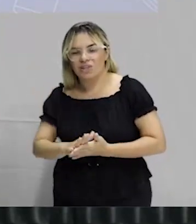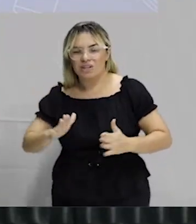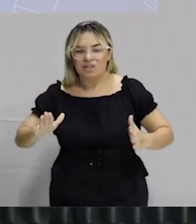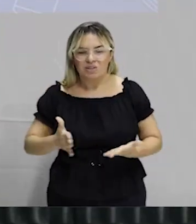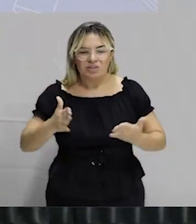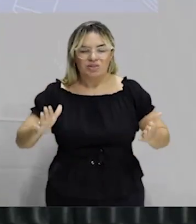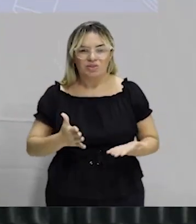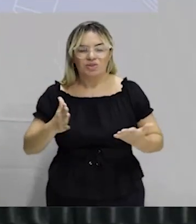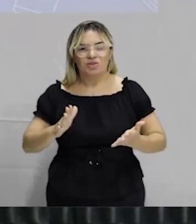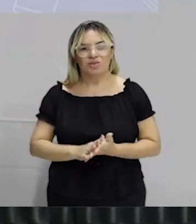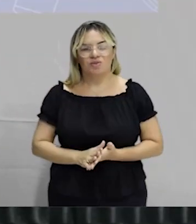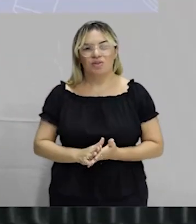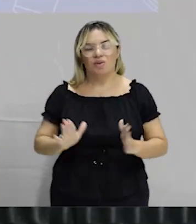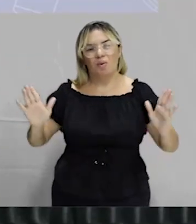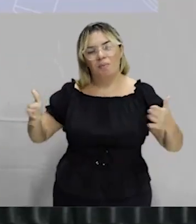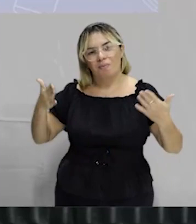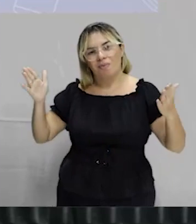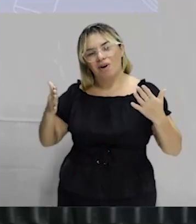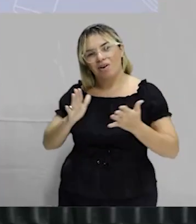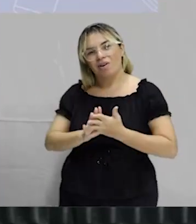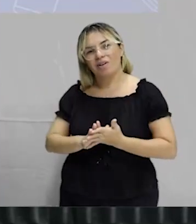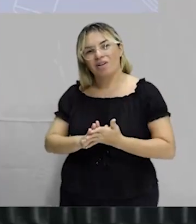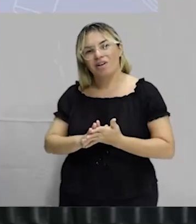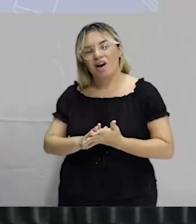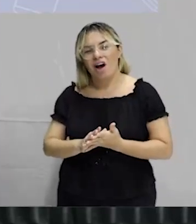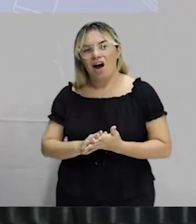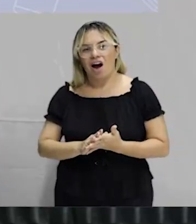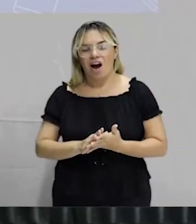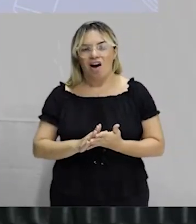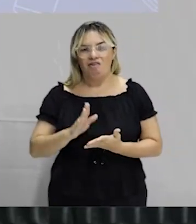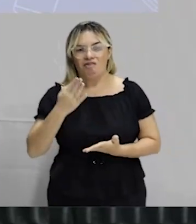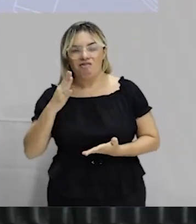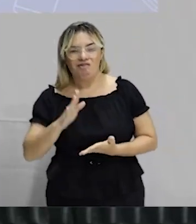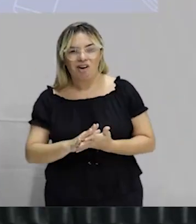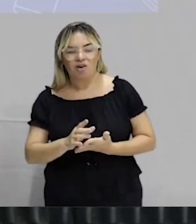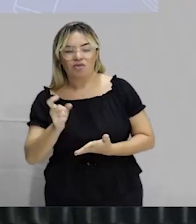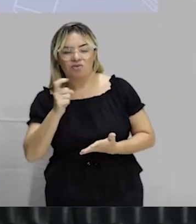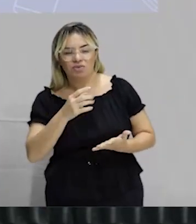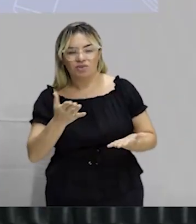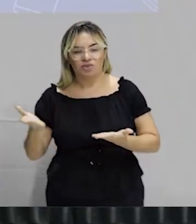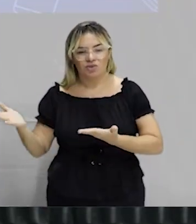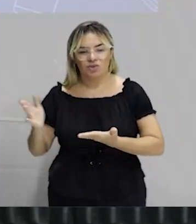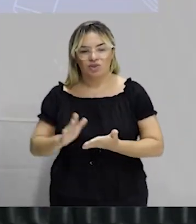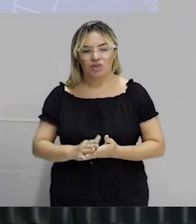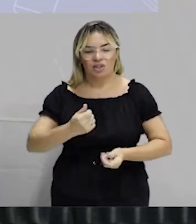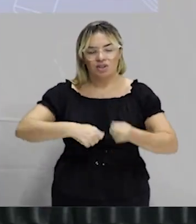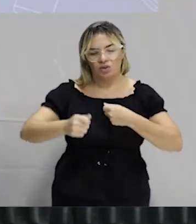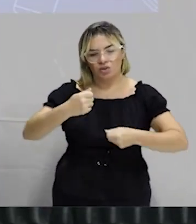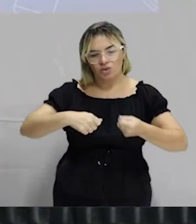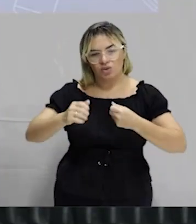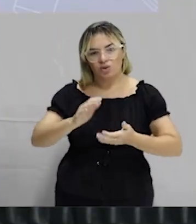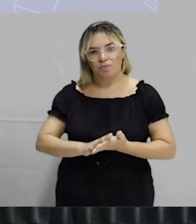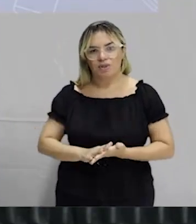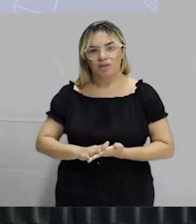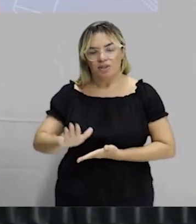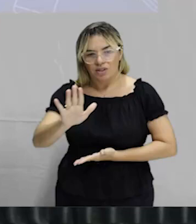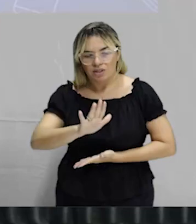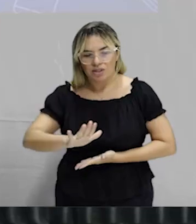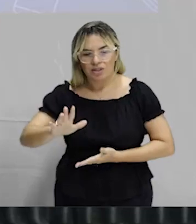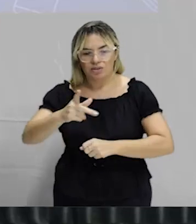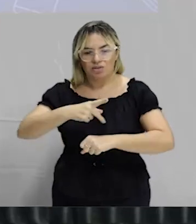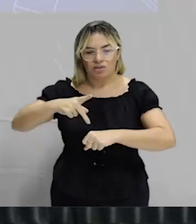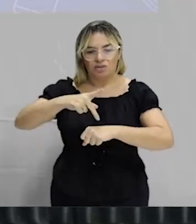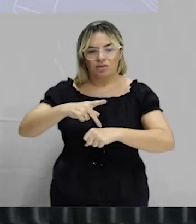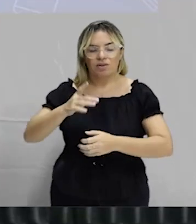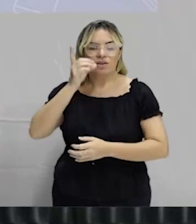euforia do liberalismo econômico, como nós acabamos de falar. Resposta letra A. Letra B, vitória alemã, não, porque a Alemanha nem